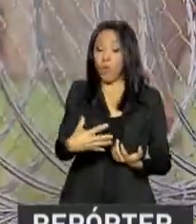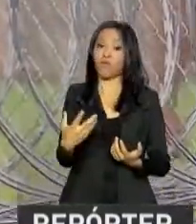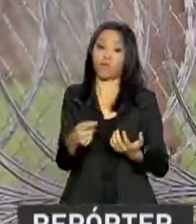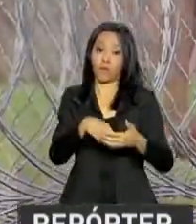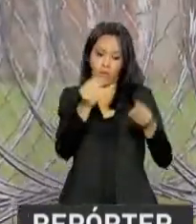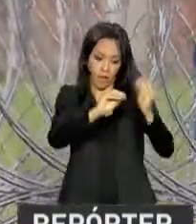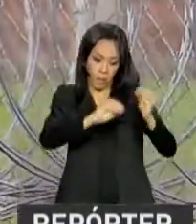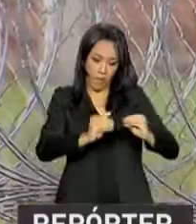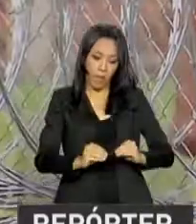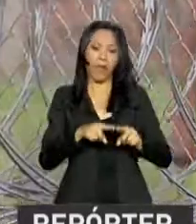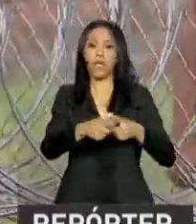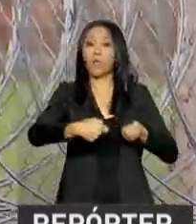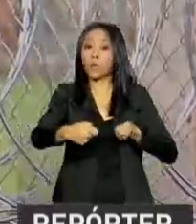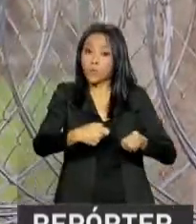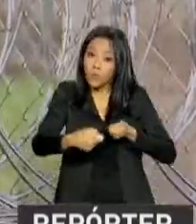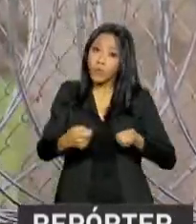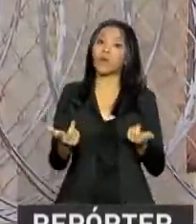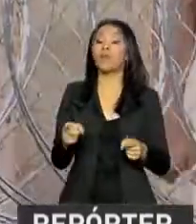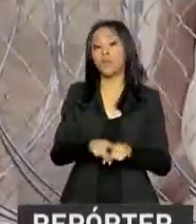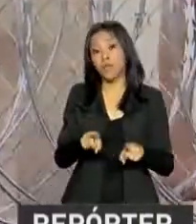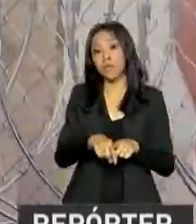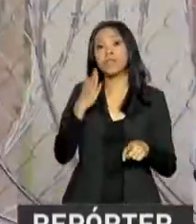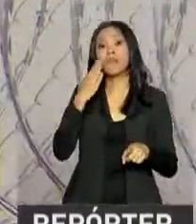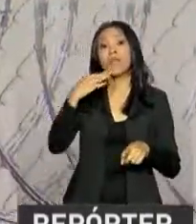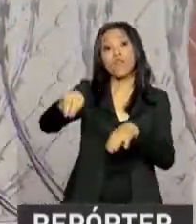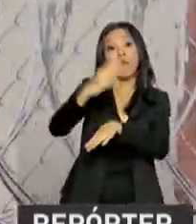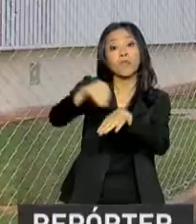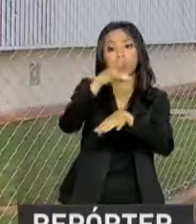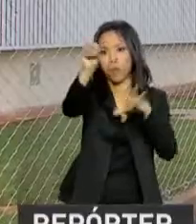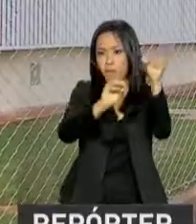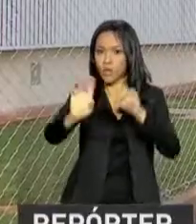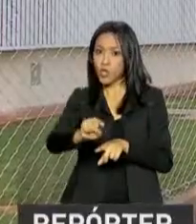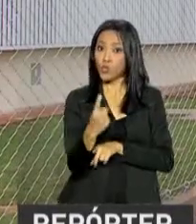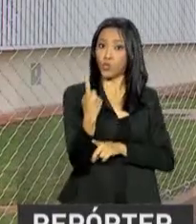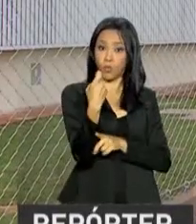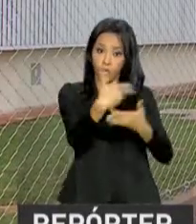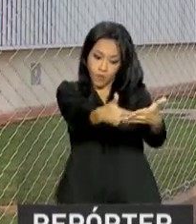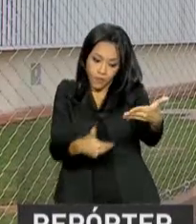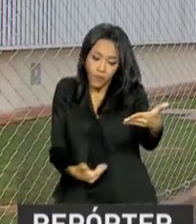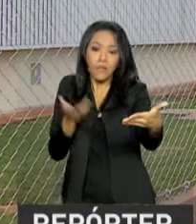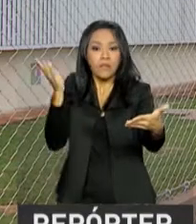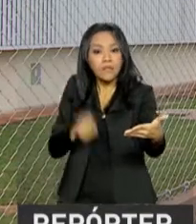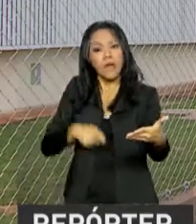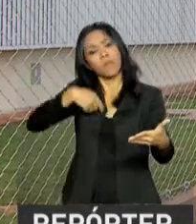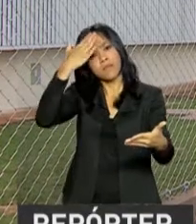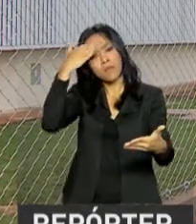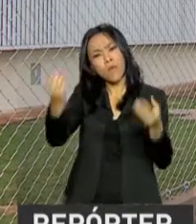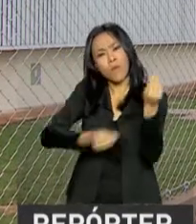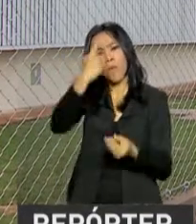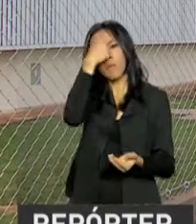das ordens de prisão e da integração dos dados em um único local será possível traçar um diagnóstico preciso